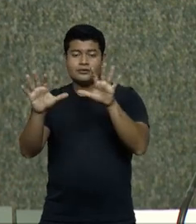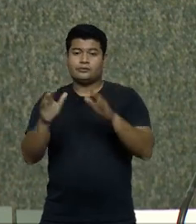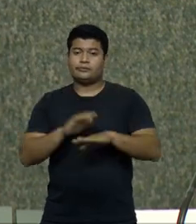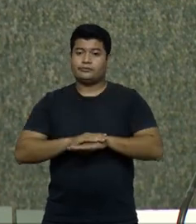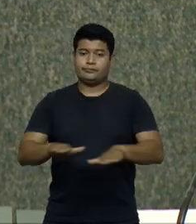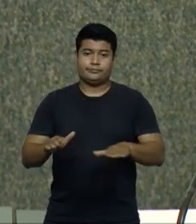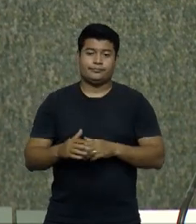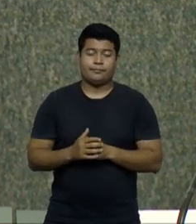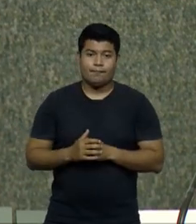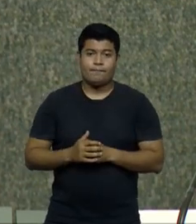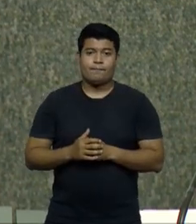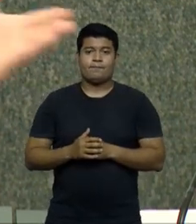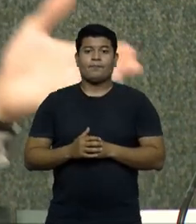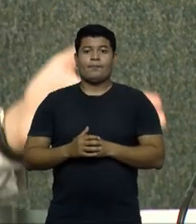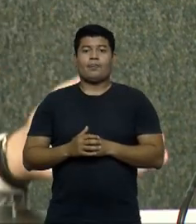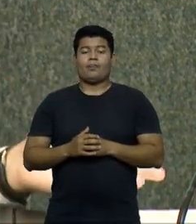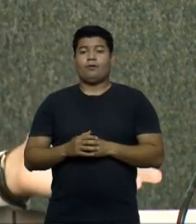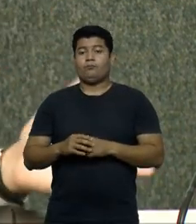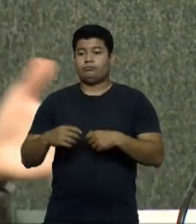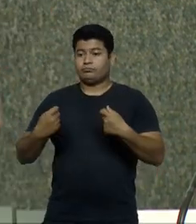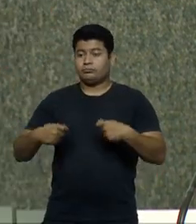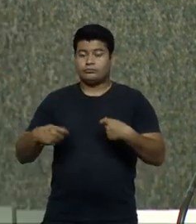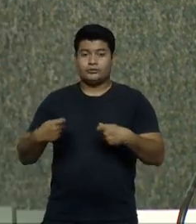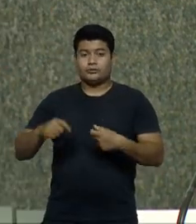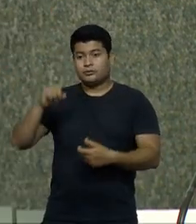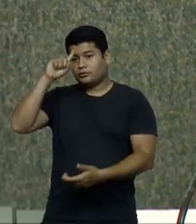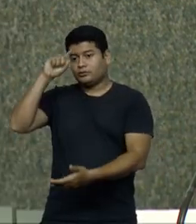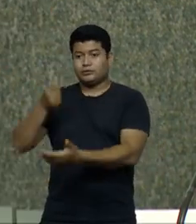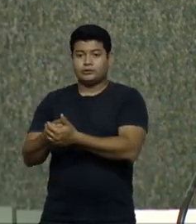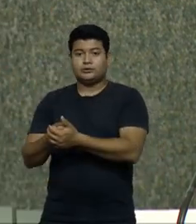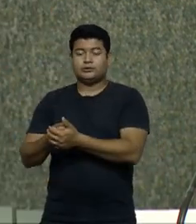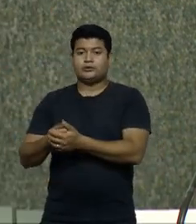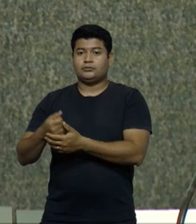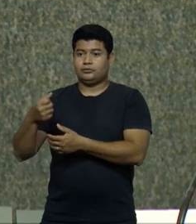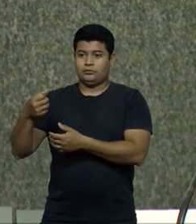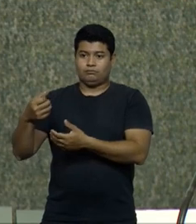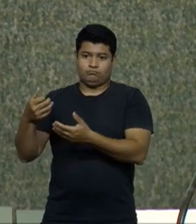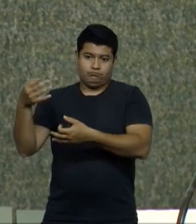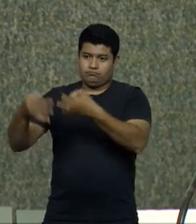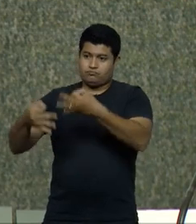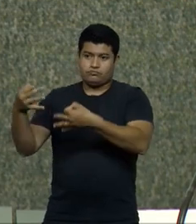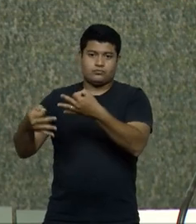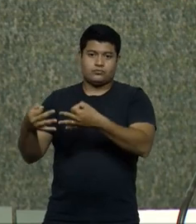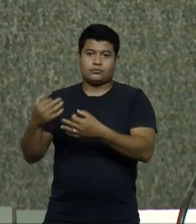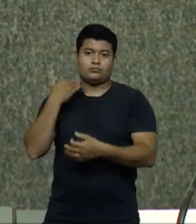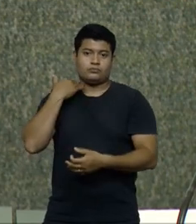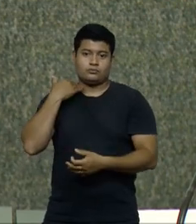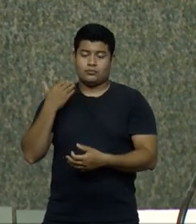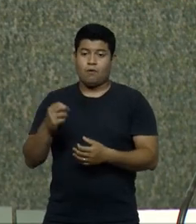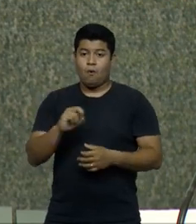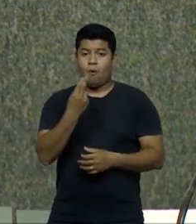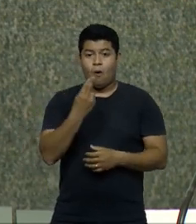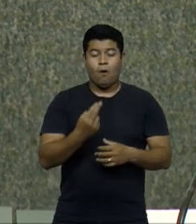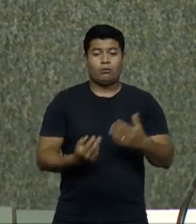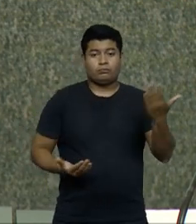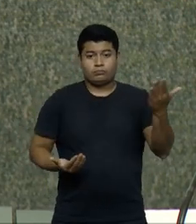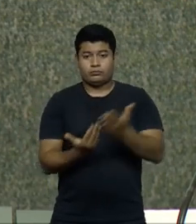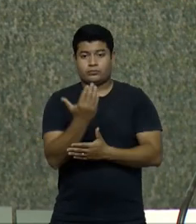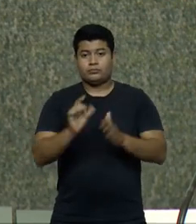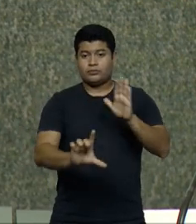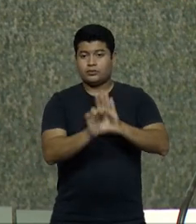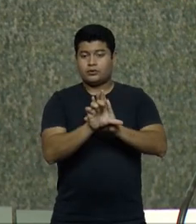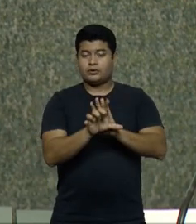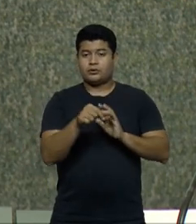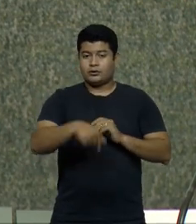Executivo ou depende de uma decisão judicial ou da aprovação de uma lei na Assembleia mas independentemente disso mesmo ciente